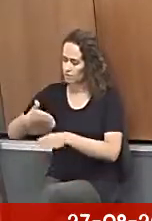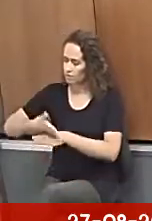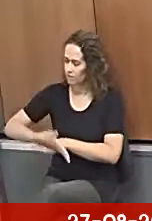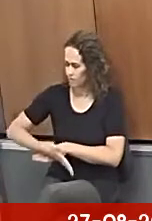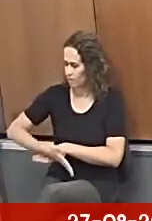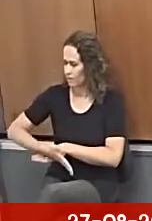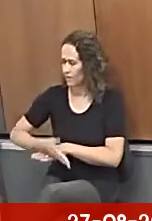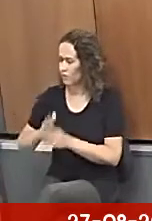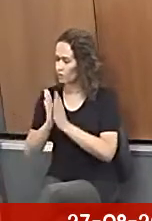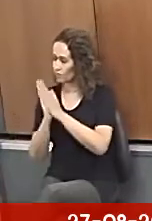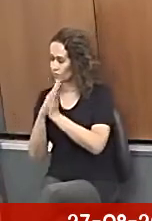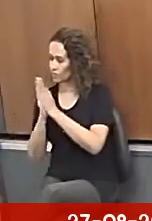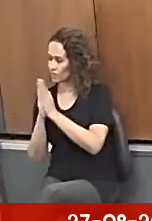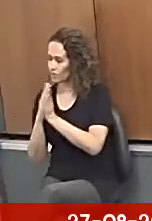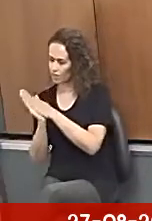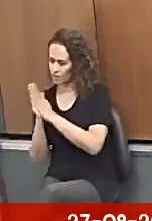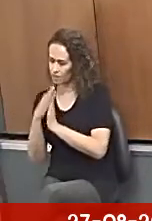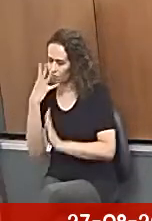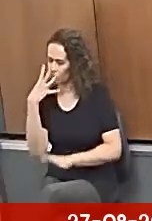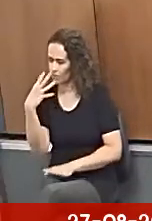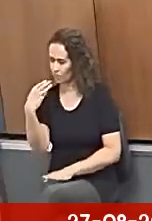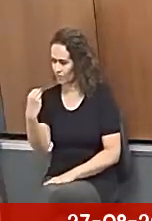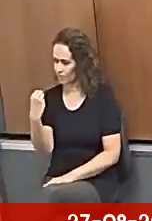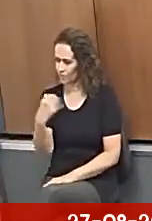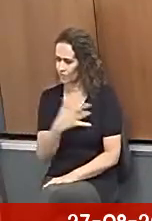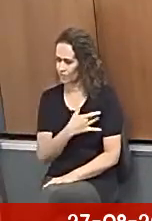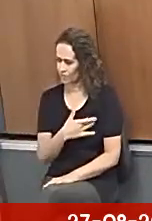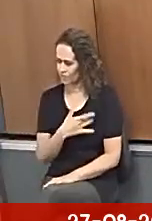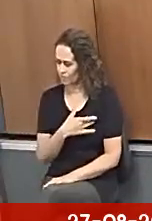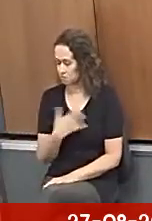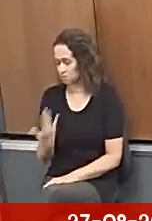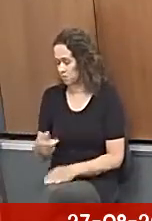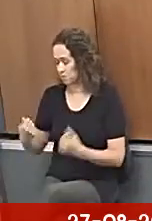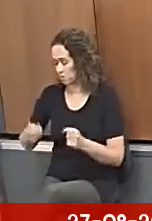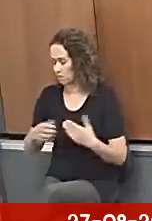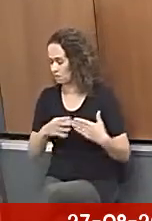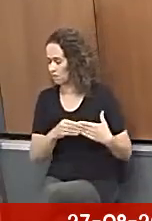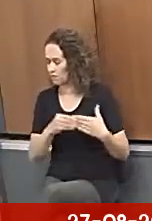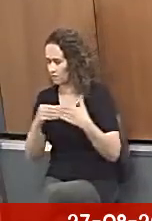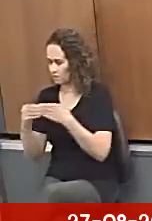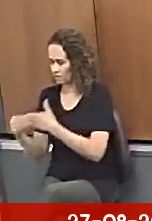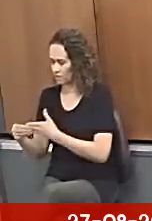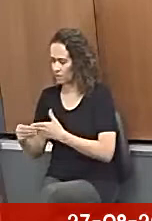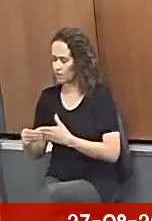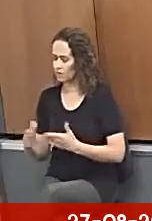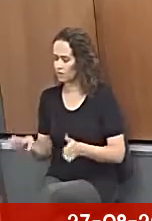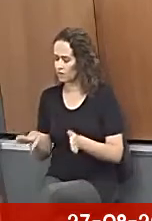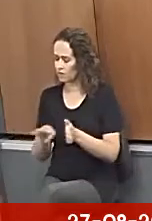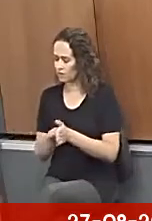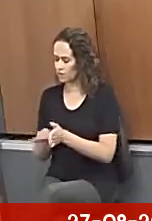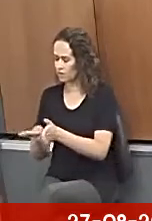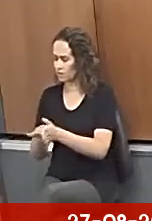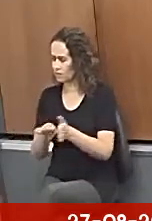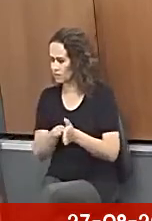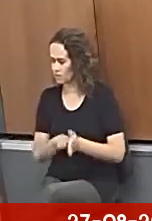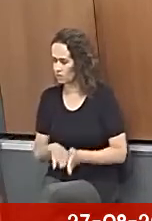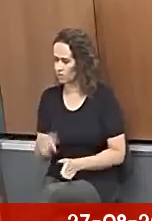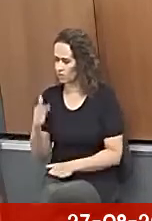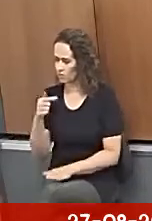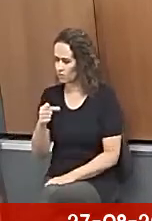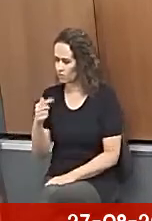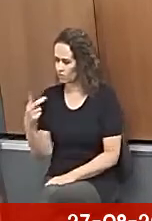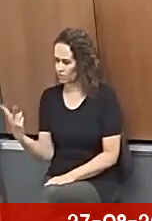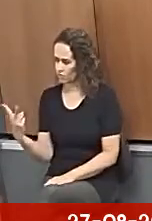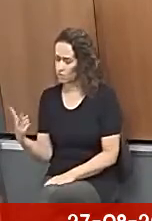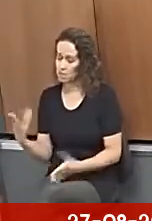teríamos que eu teria que levá los até o estacionamento g2 que é onde entrada dos mascotinhos o que